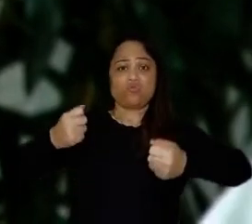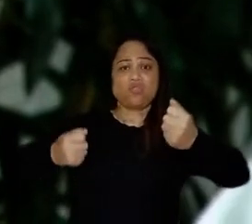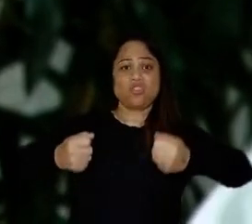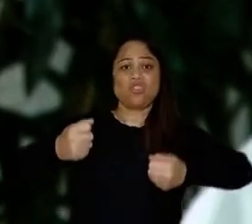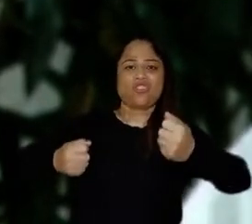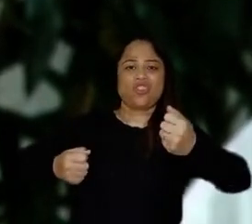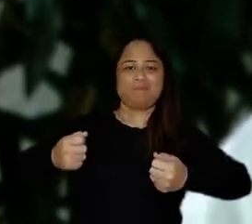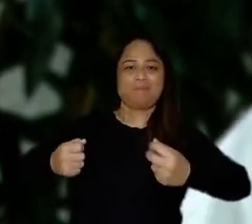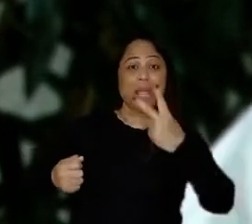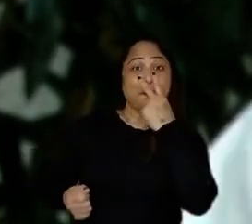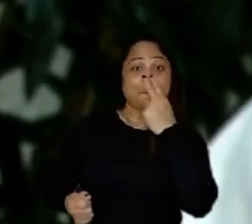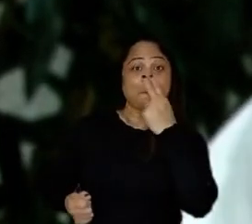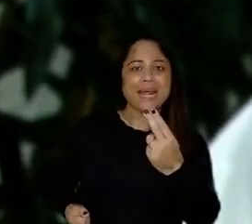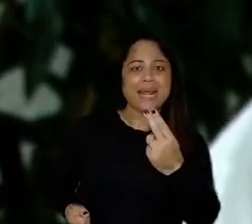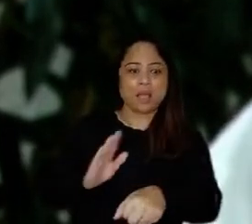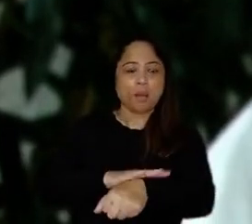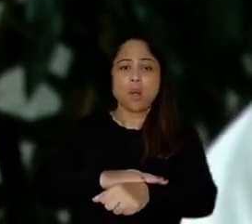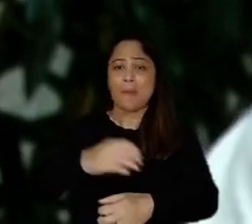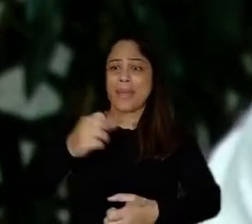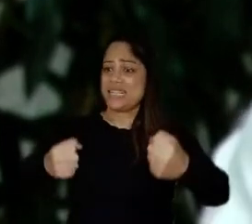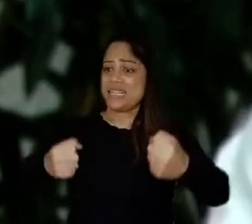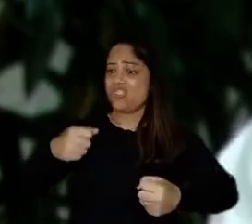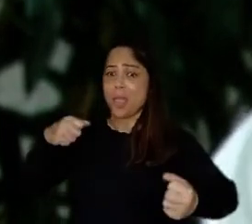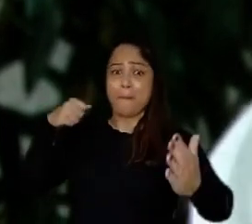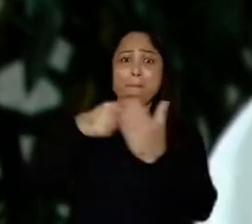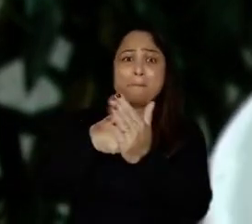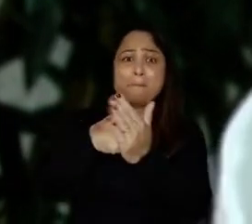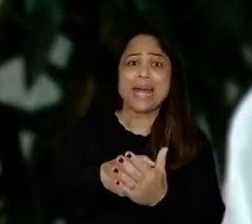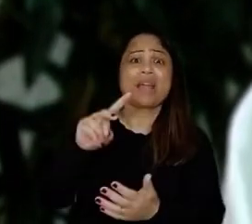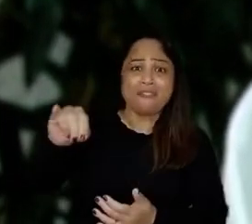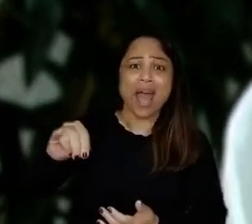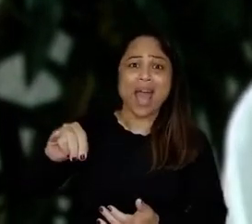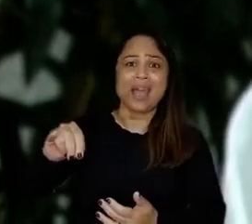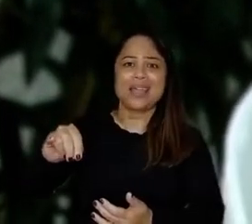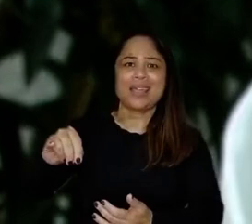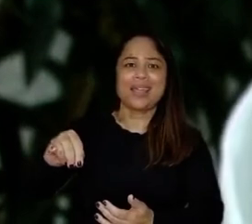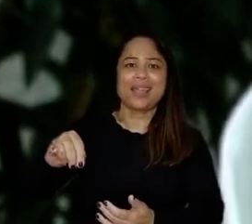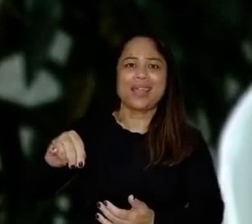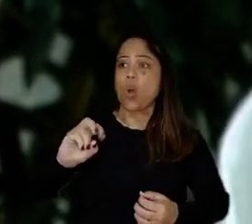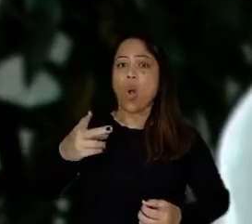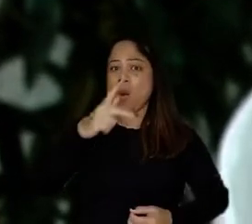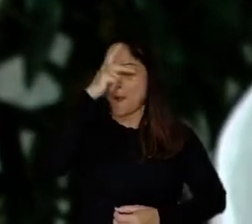uma sensação de que o carro vai bater, de que alguém vai te atropelar.